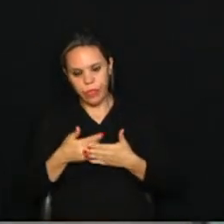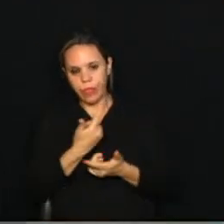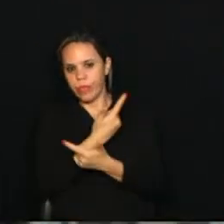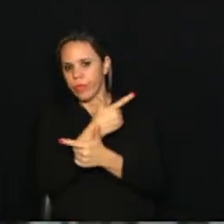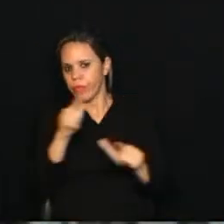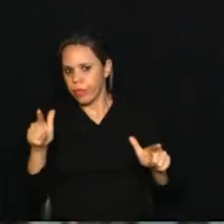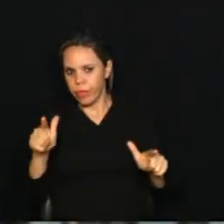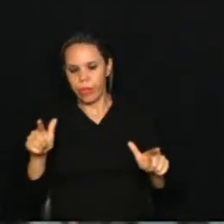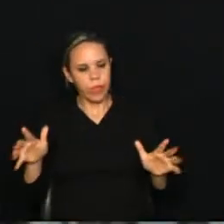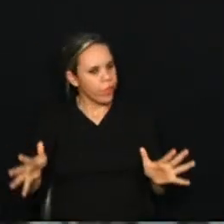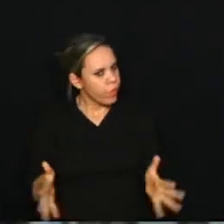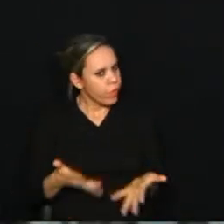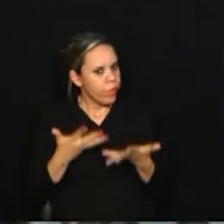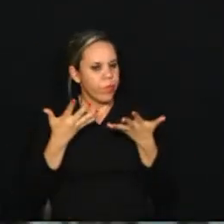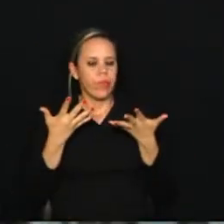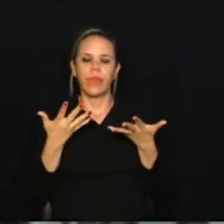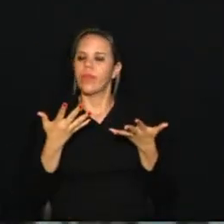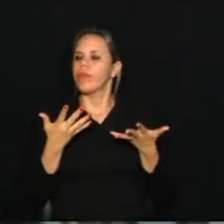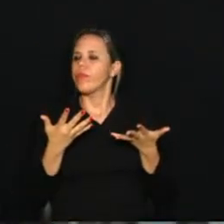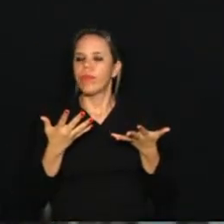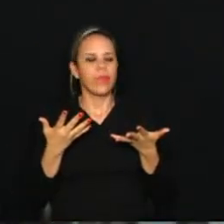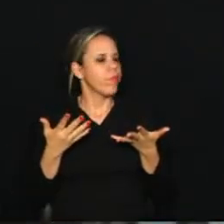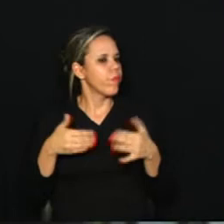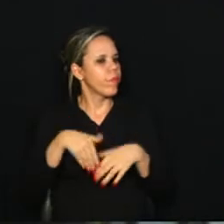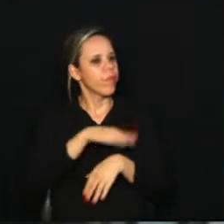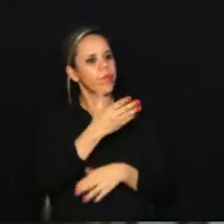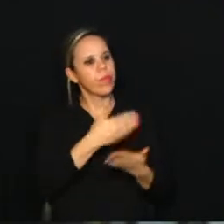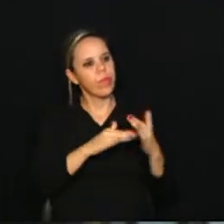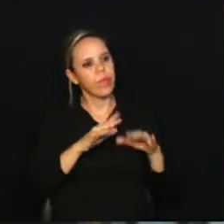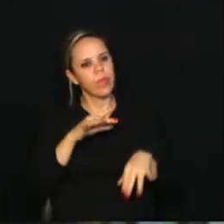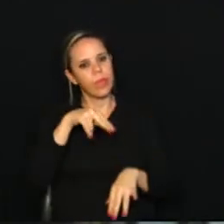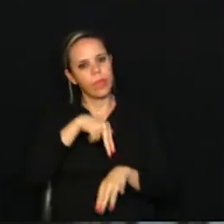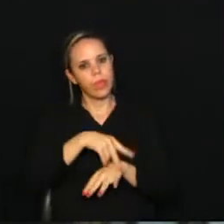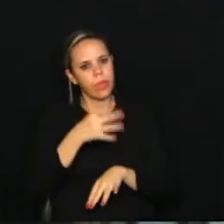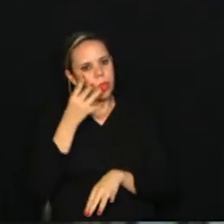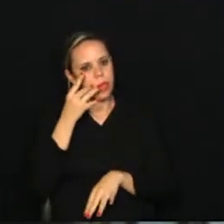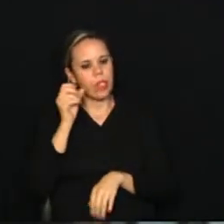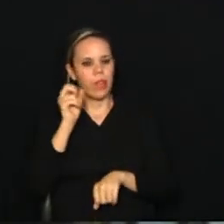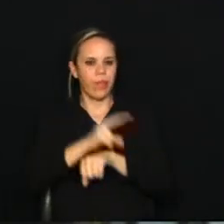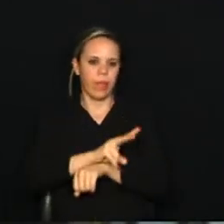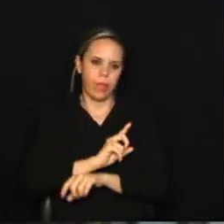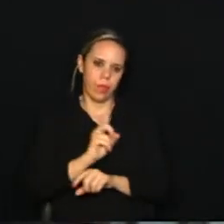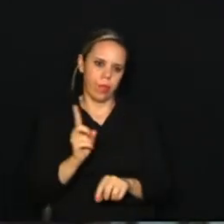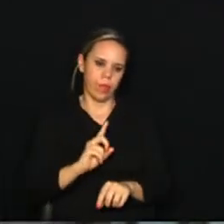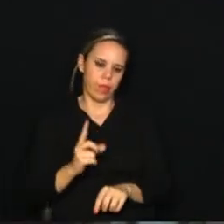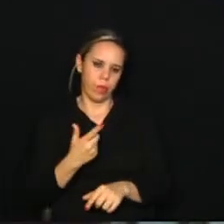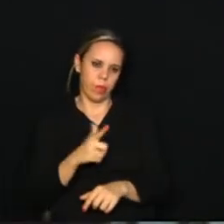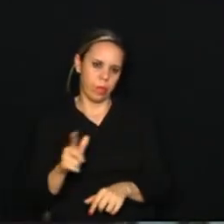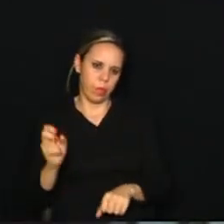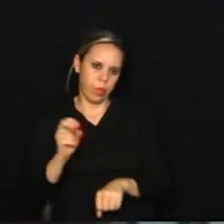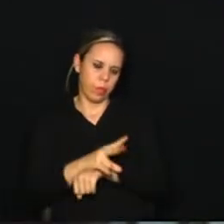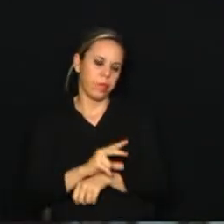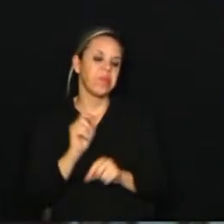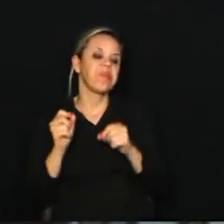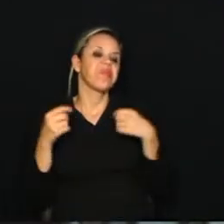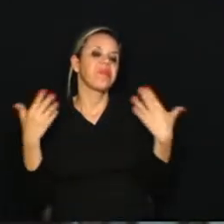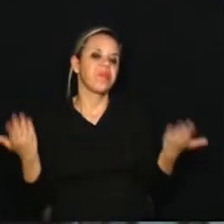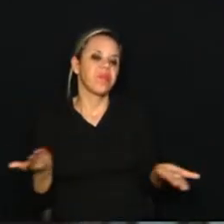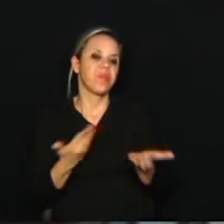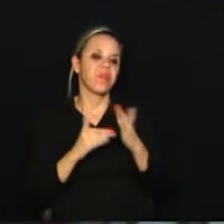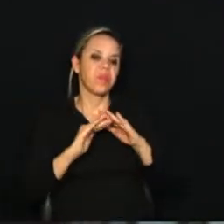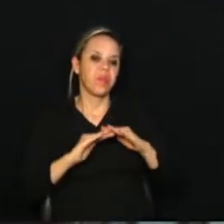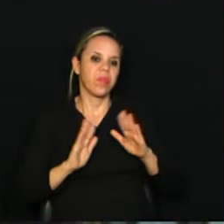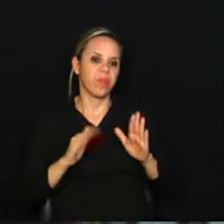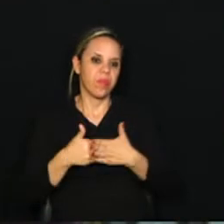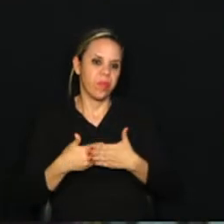nenhuma motivação para ir lá na escola buscar uma vaga. Uma vaga para quê, se a escola não